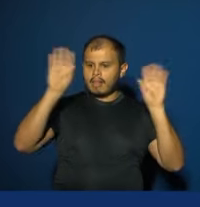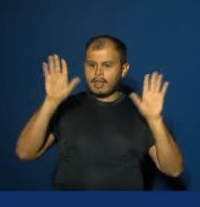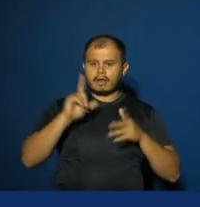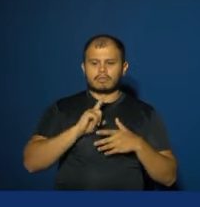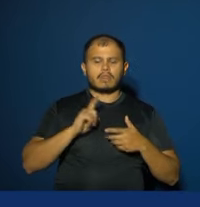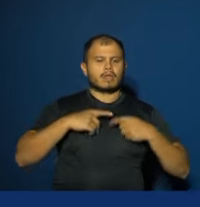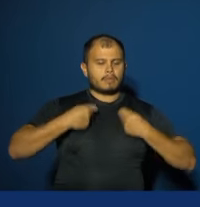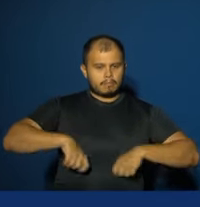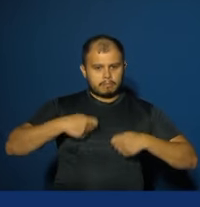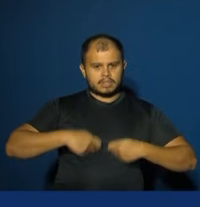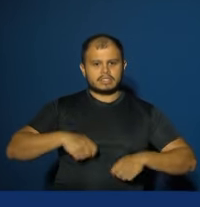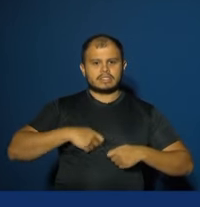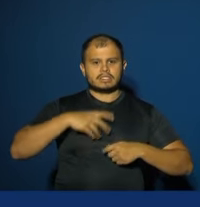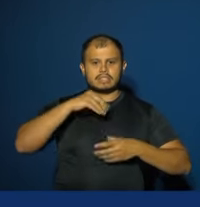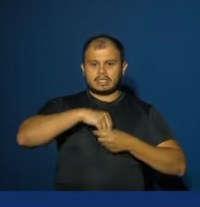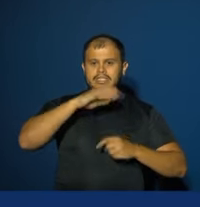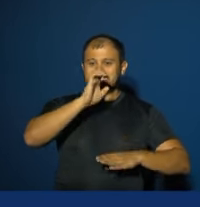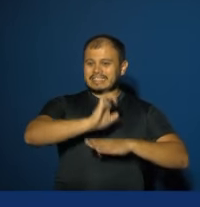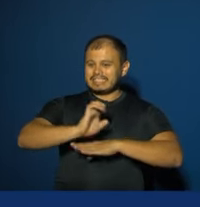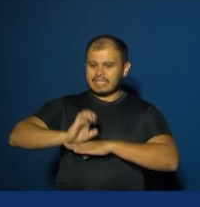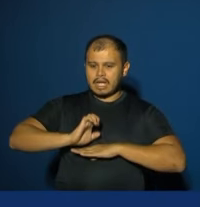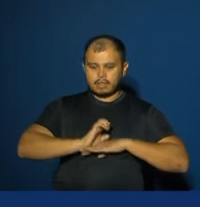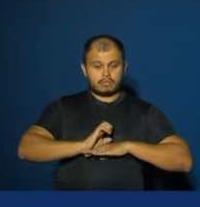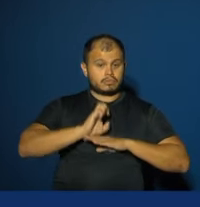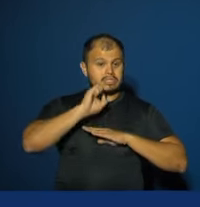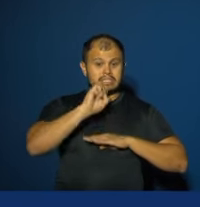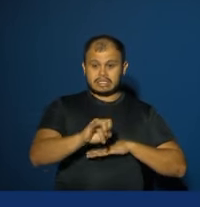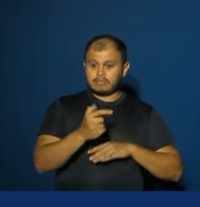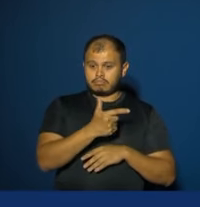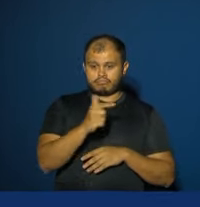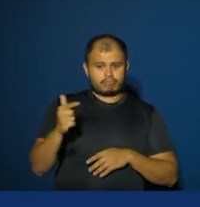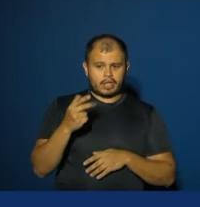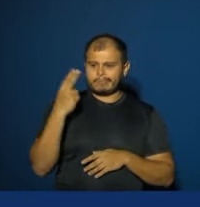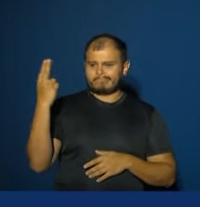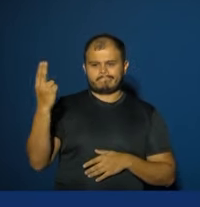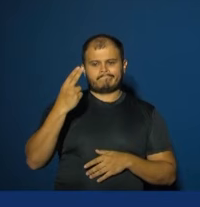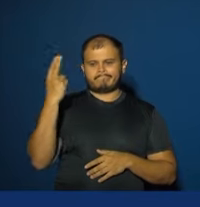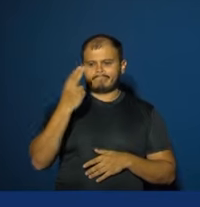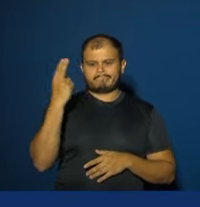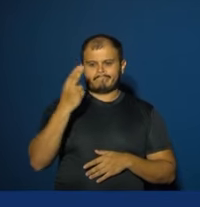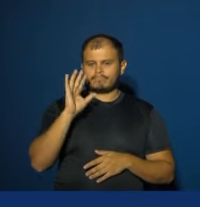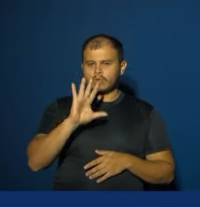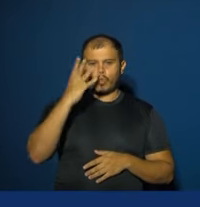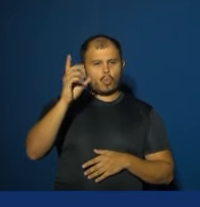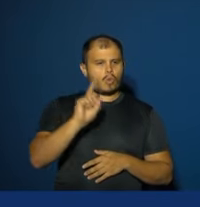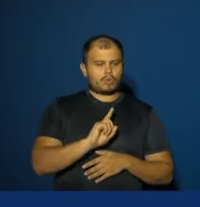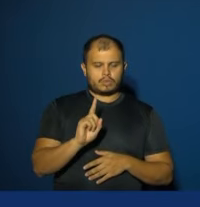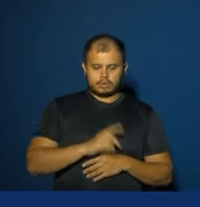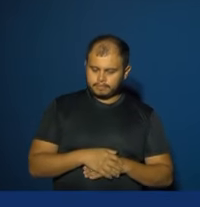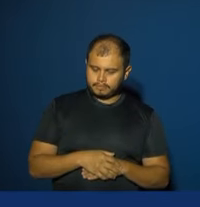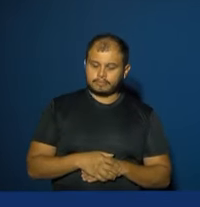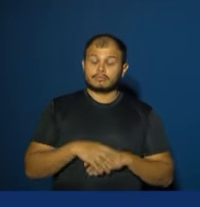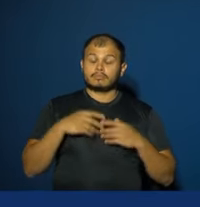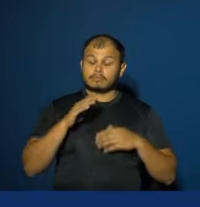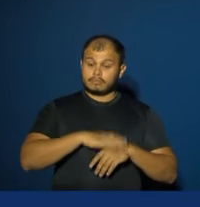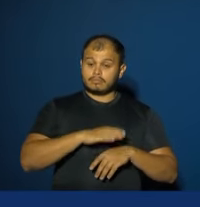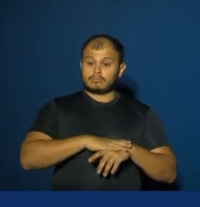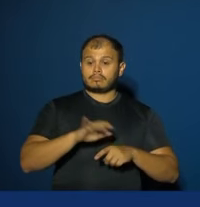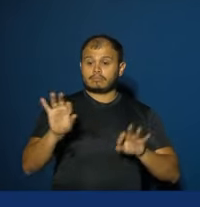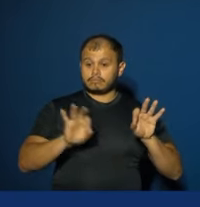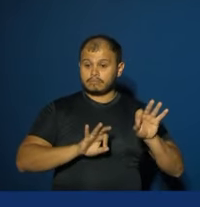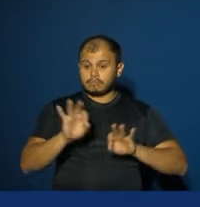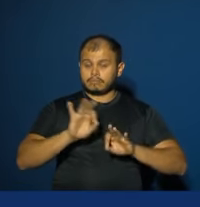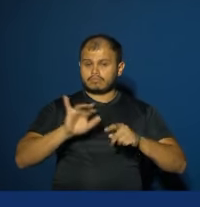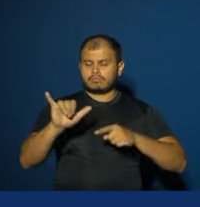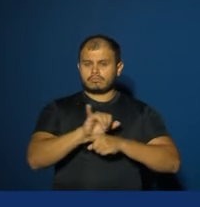alinhamento é é muito forte né sem isso não acontece então fizemos uma estratégia né